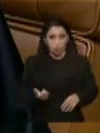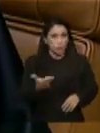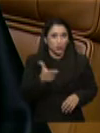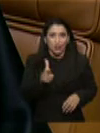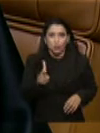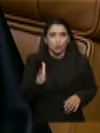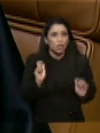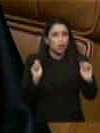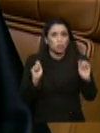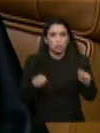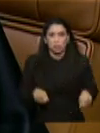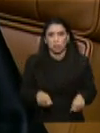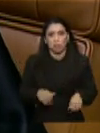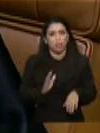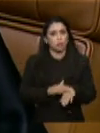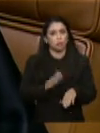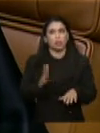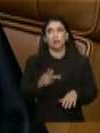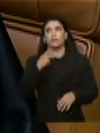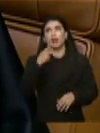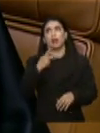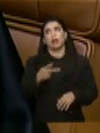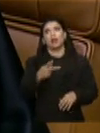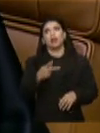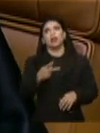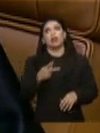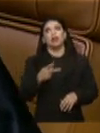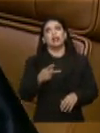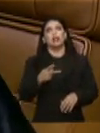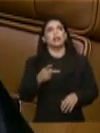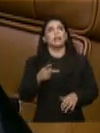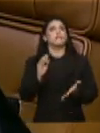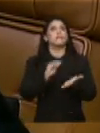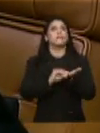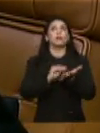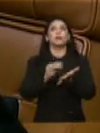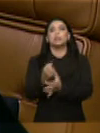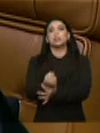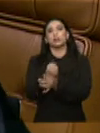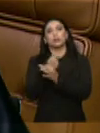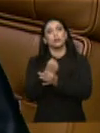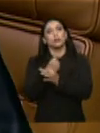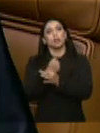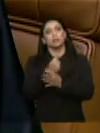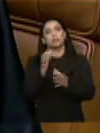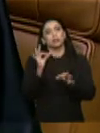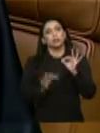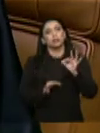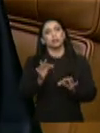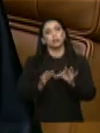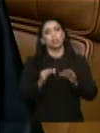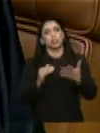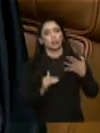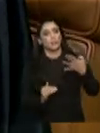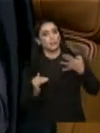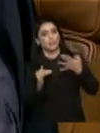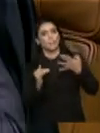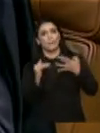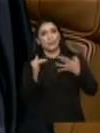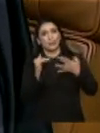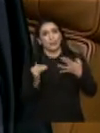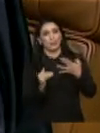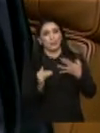essa possibilidade de se alegar a insegurança jurídica nas instâncias inferiores. Mas até